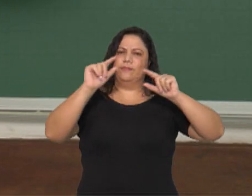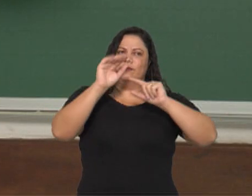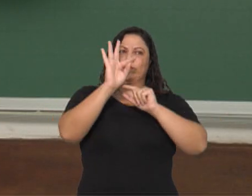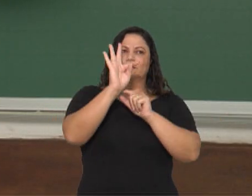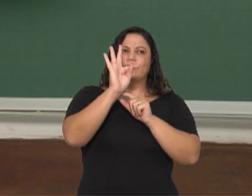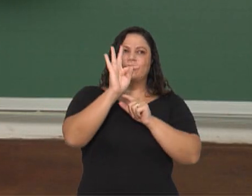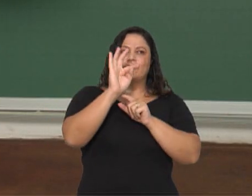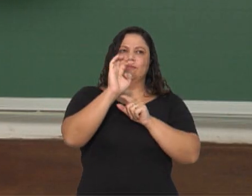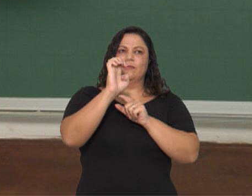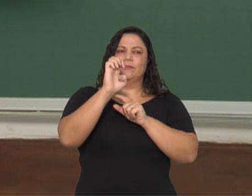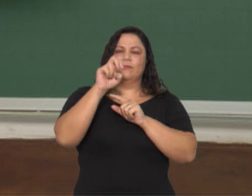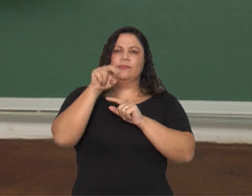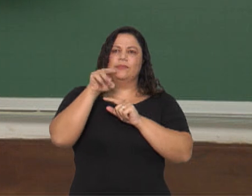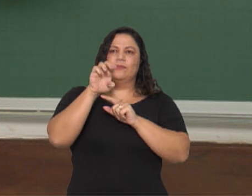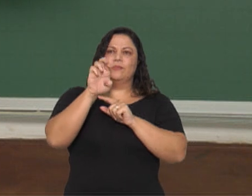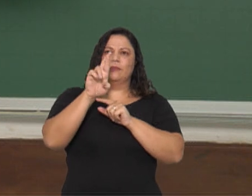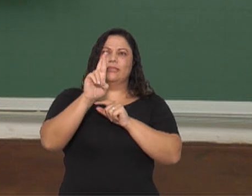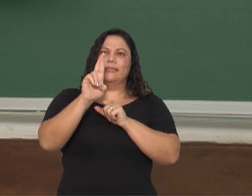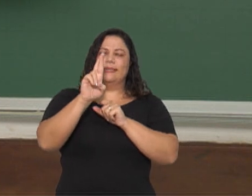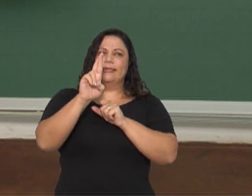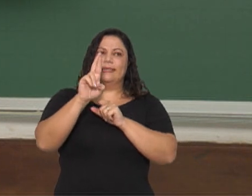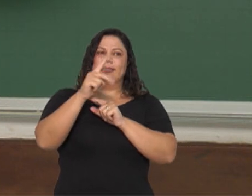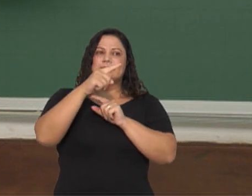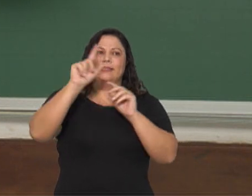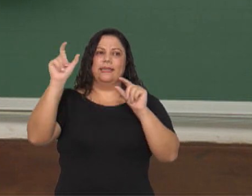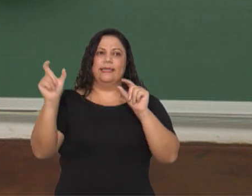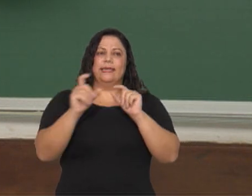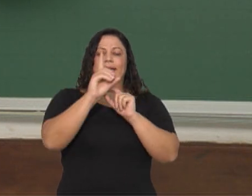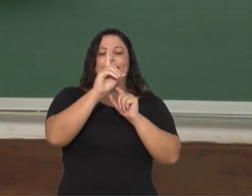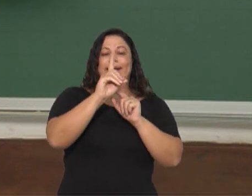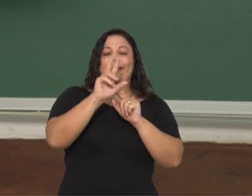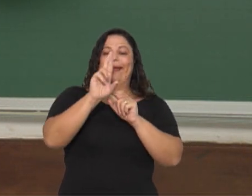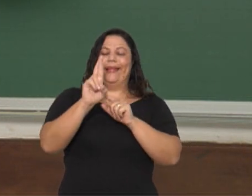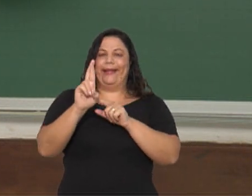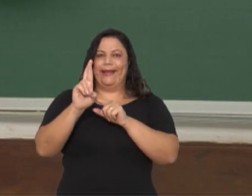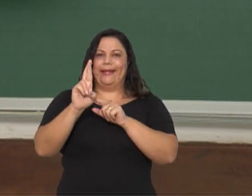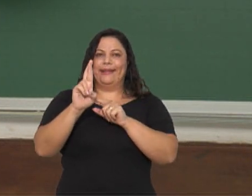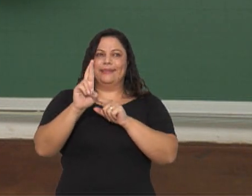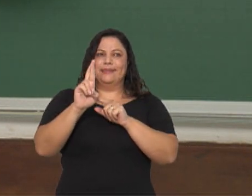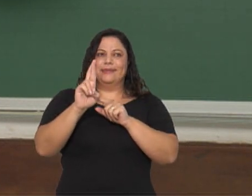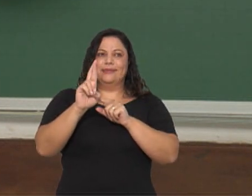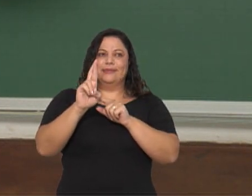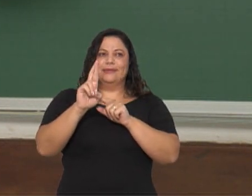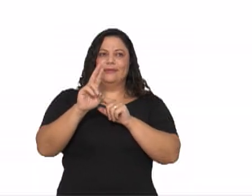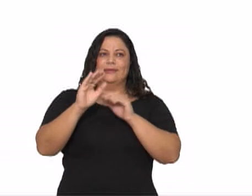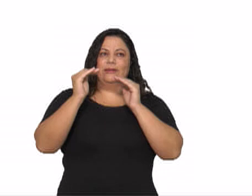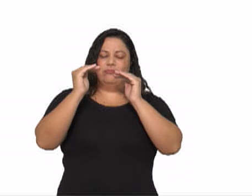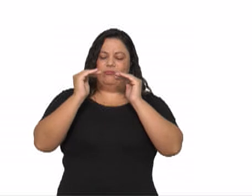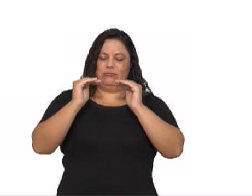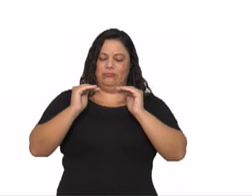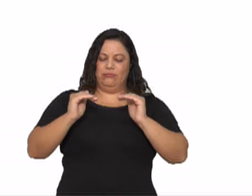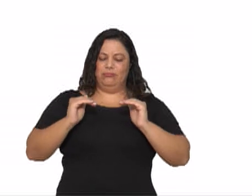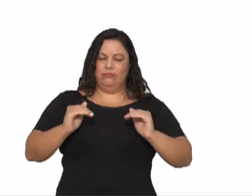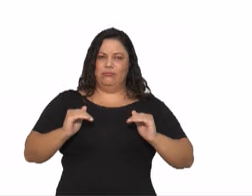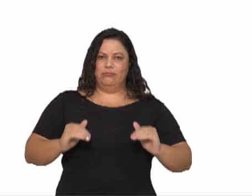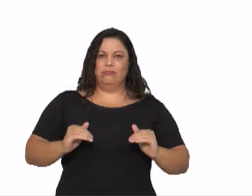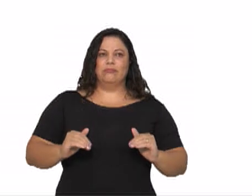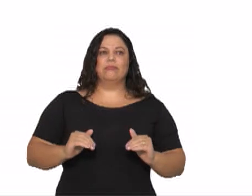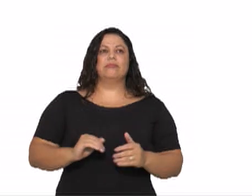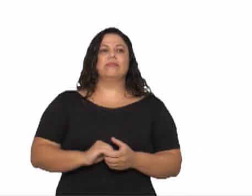ten, acrescentamos não só um R, um D e um R, e daí a terminação do regular.